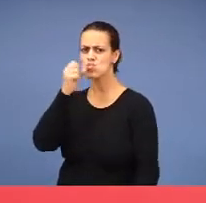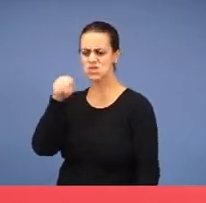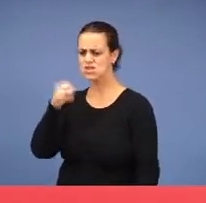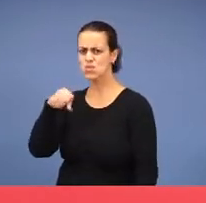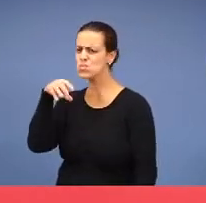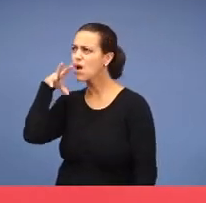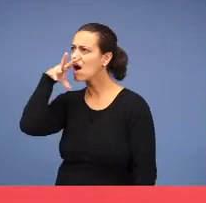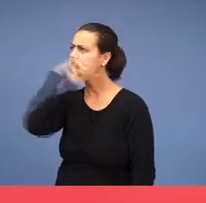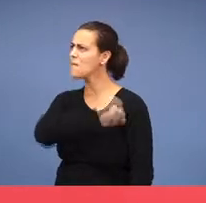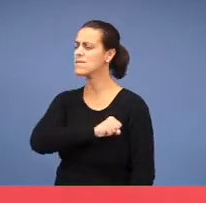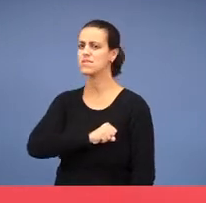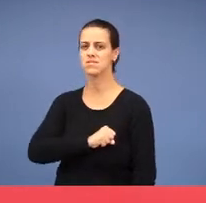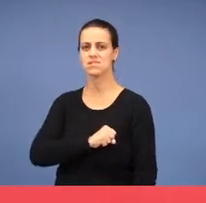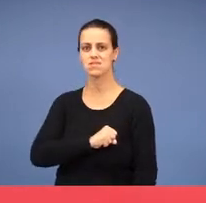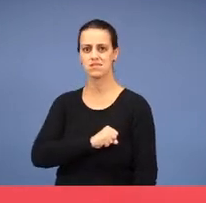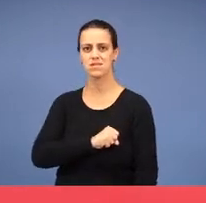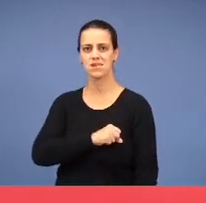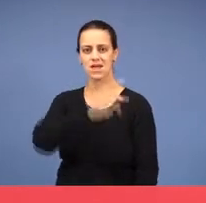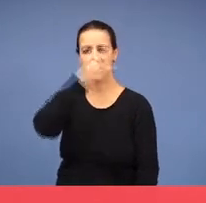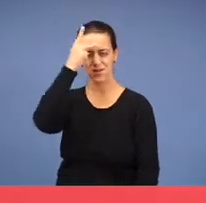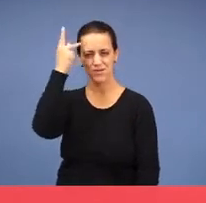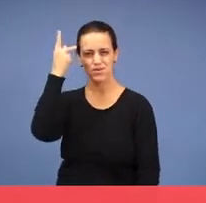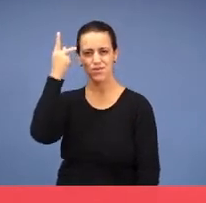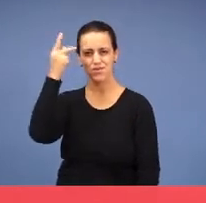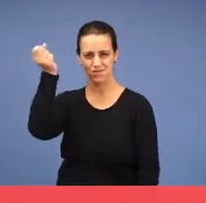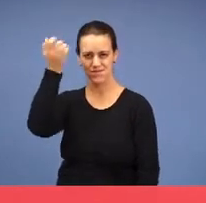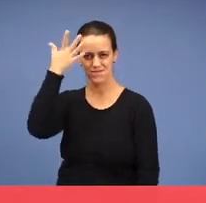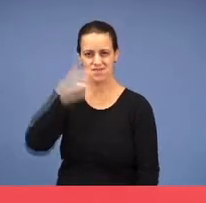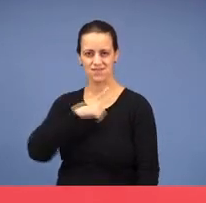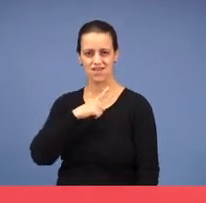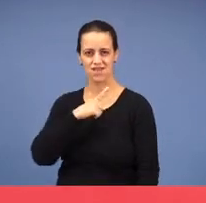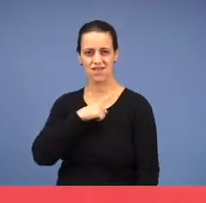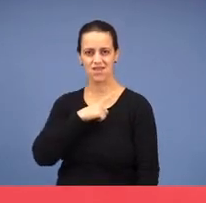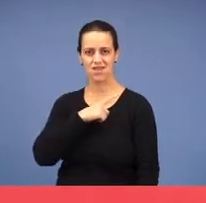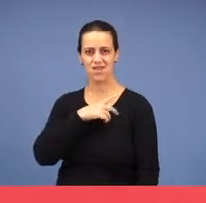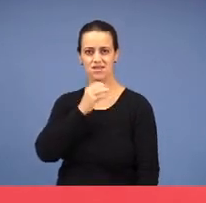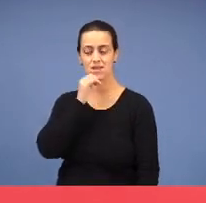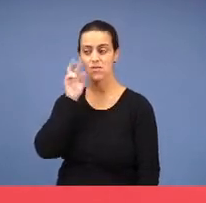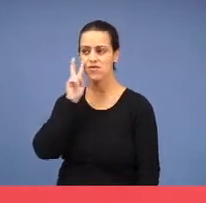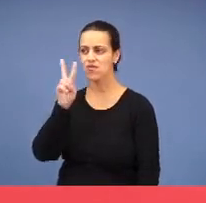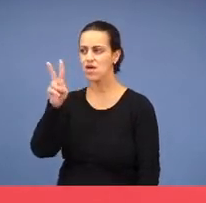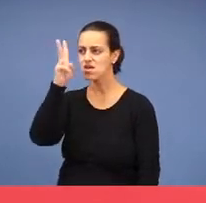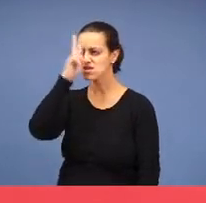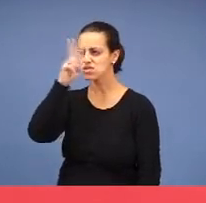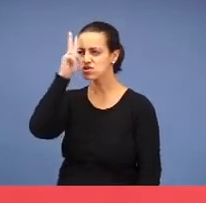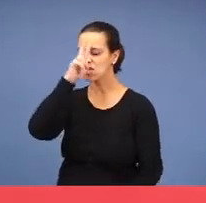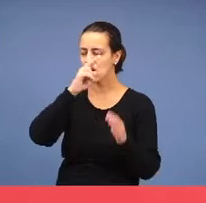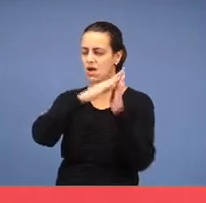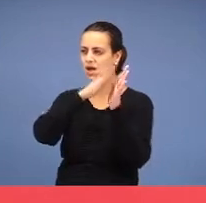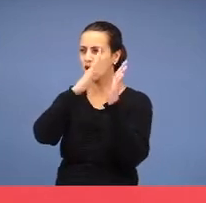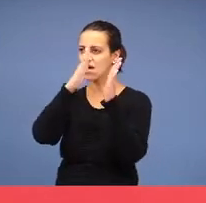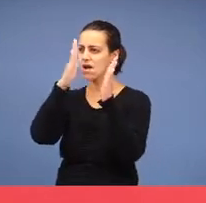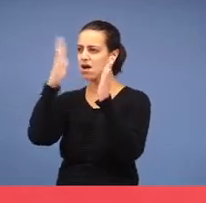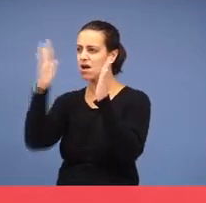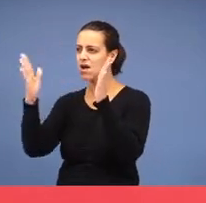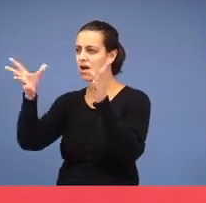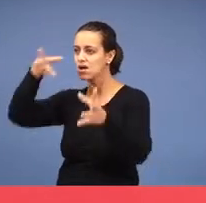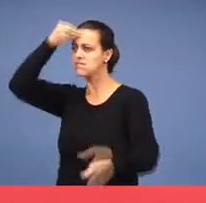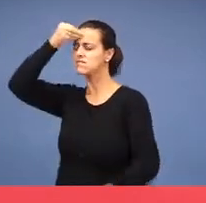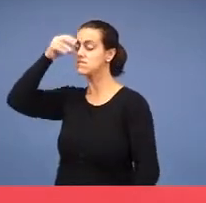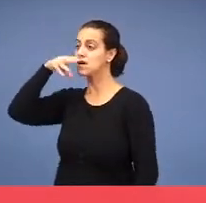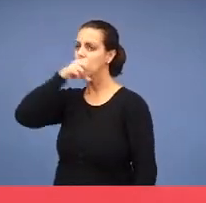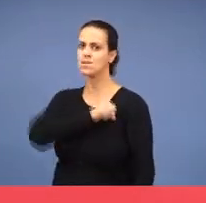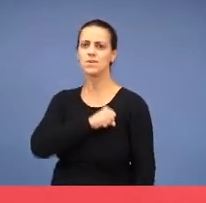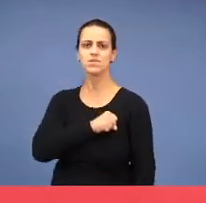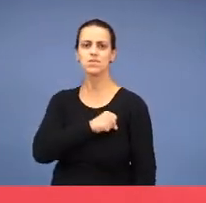tem revelação, quem tem dom espiritual, você vê uma história que entra na cabeça do cidadão de uma vez só.